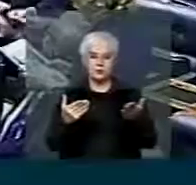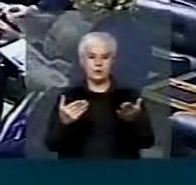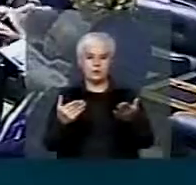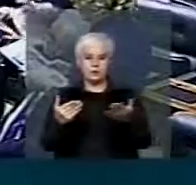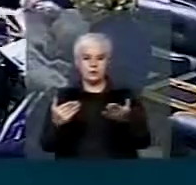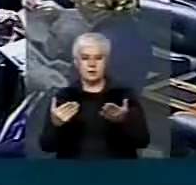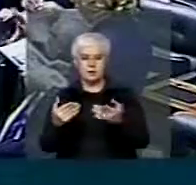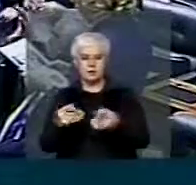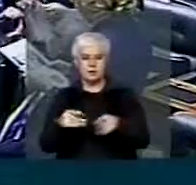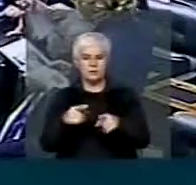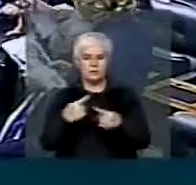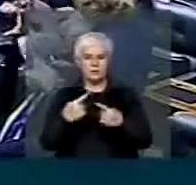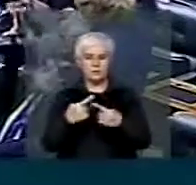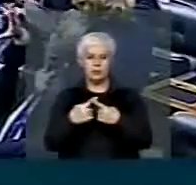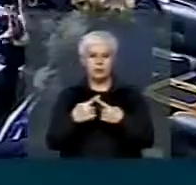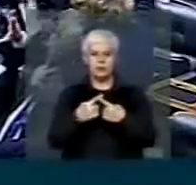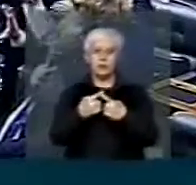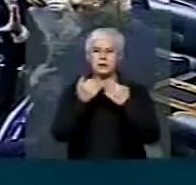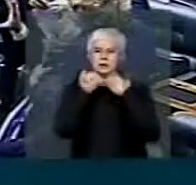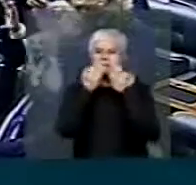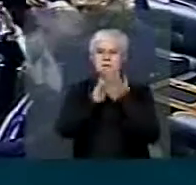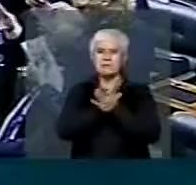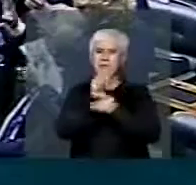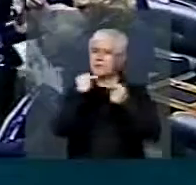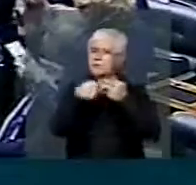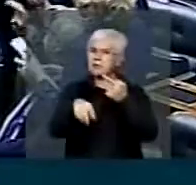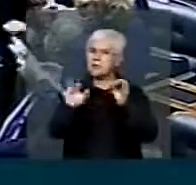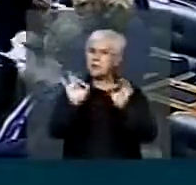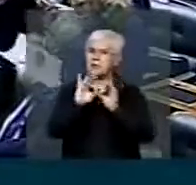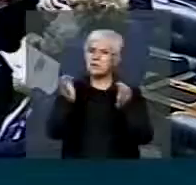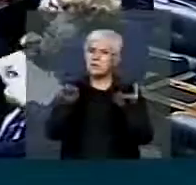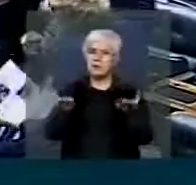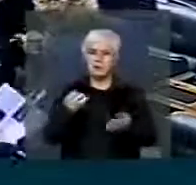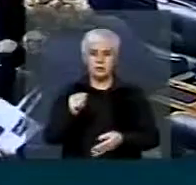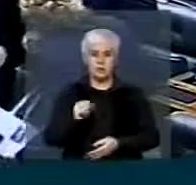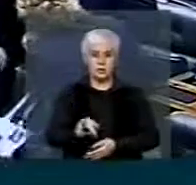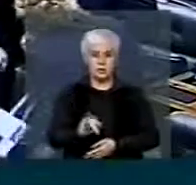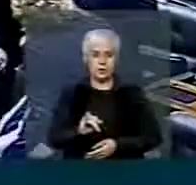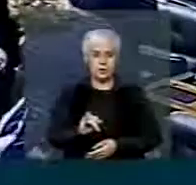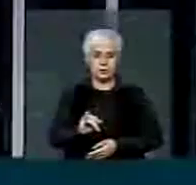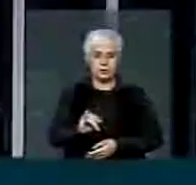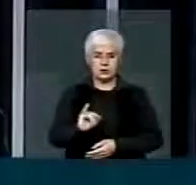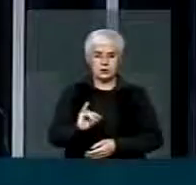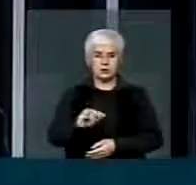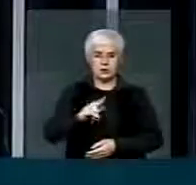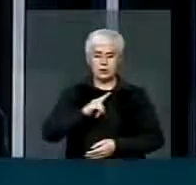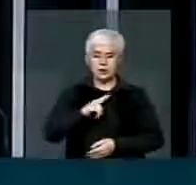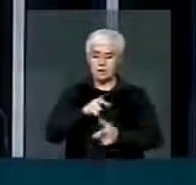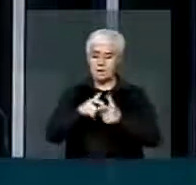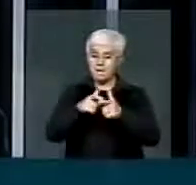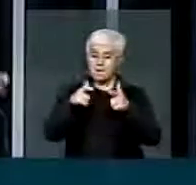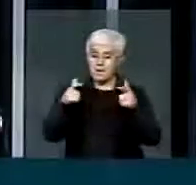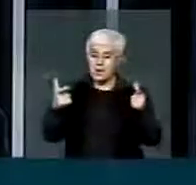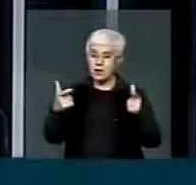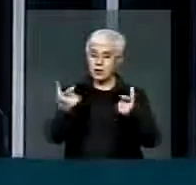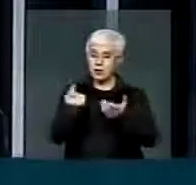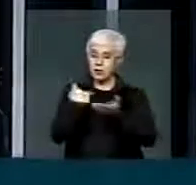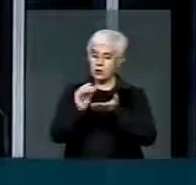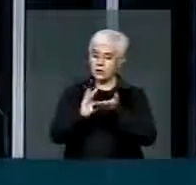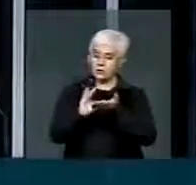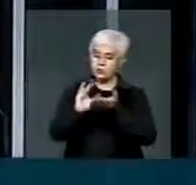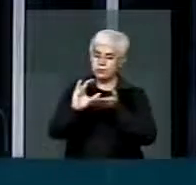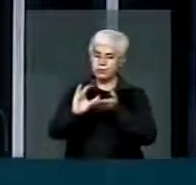não tem também o menor cabimento. Se a gente tem uma maior quantidade de